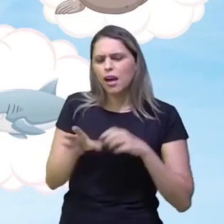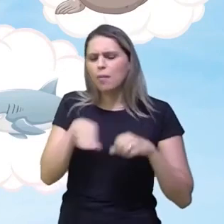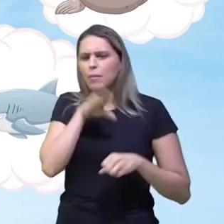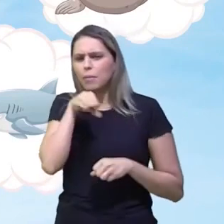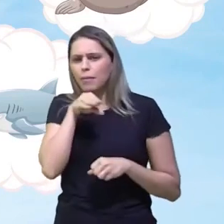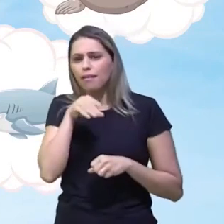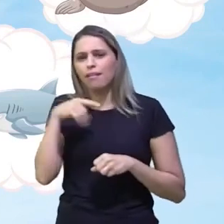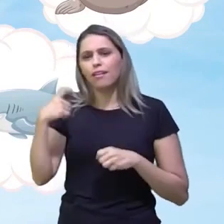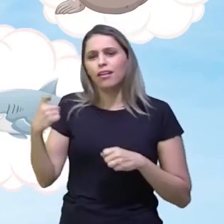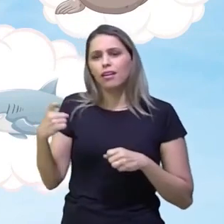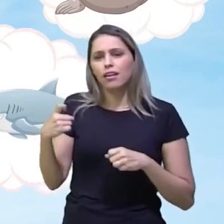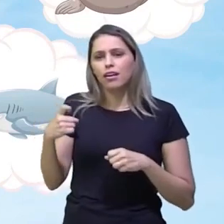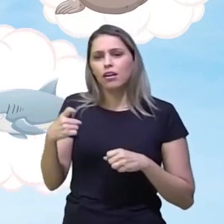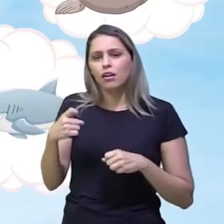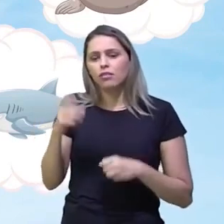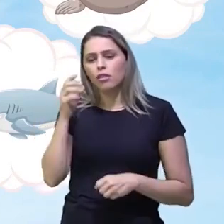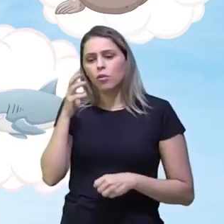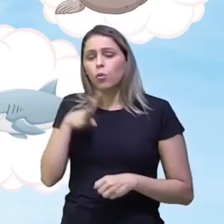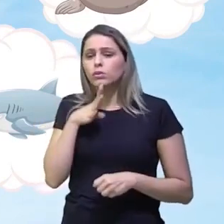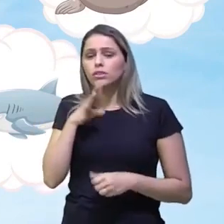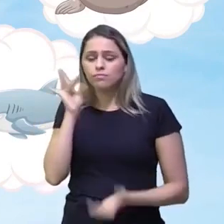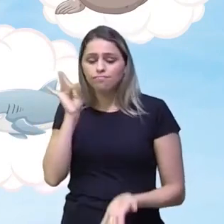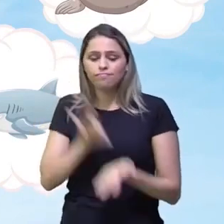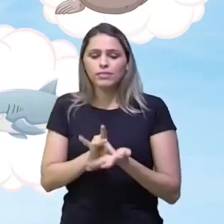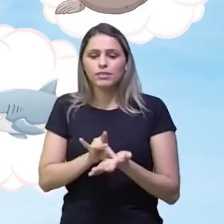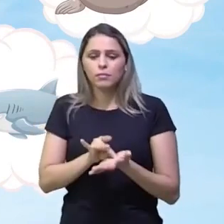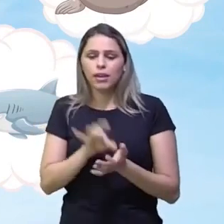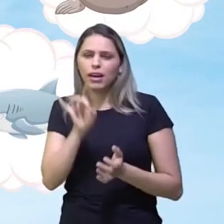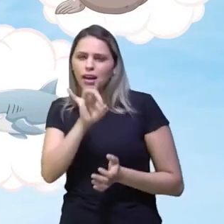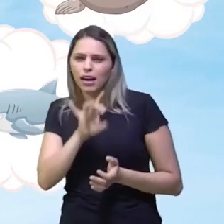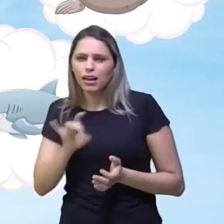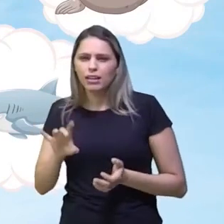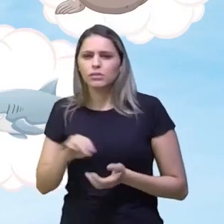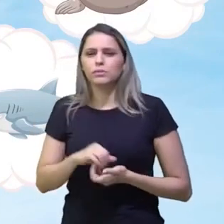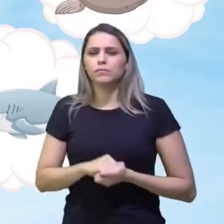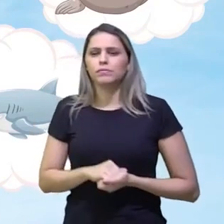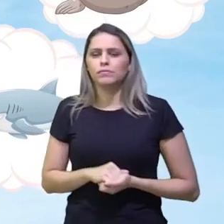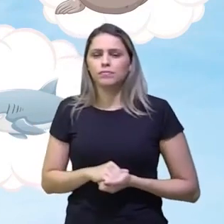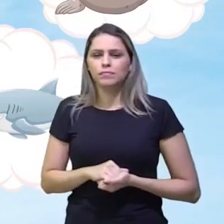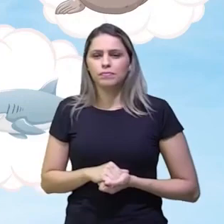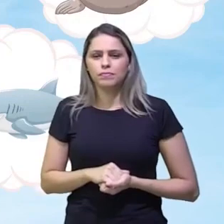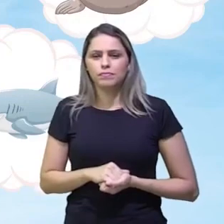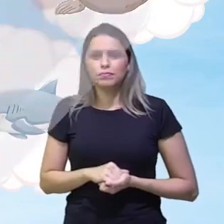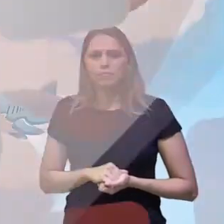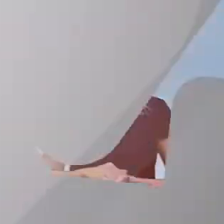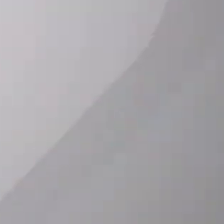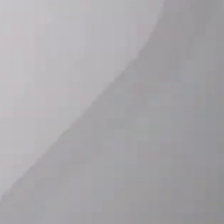identificar corretamente cada som, ok? Então vamos ao nosso exercitando de hoje.